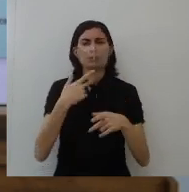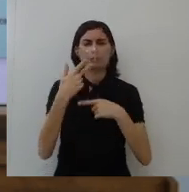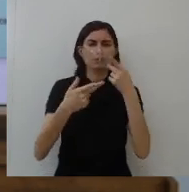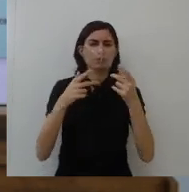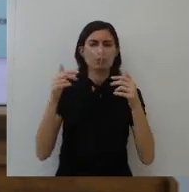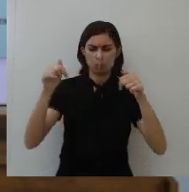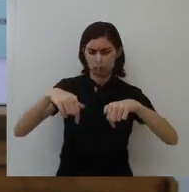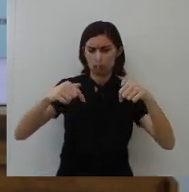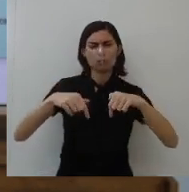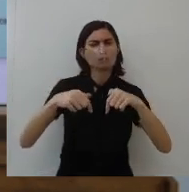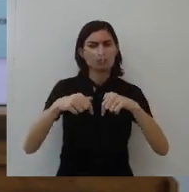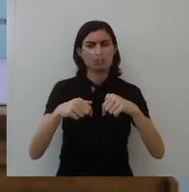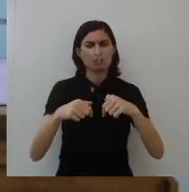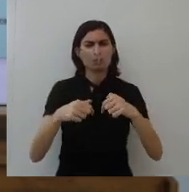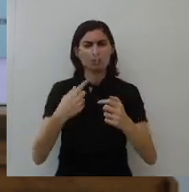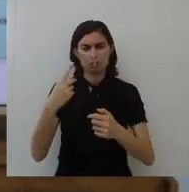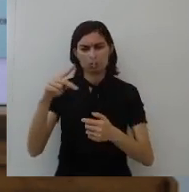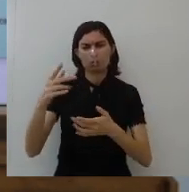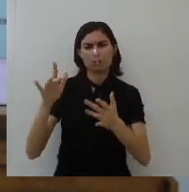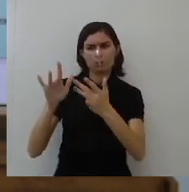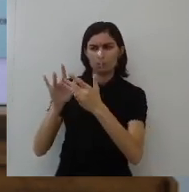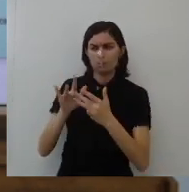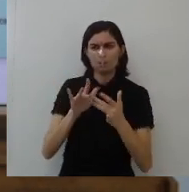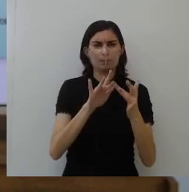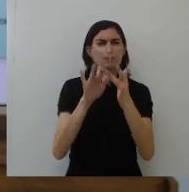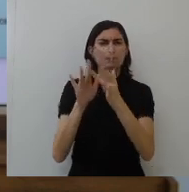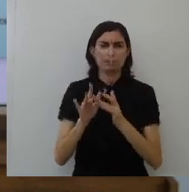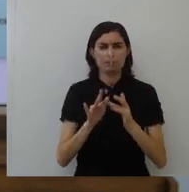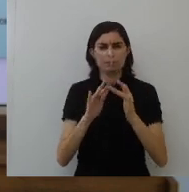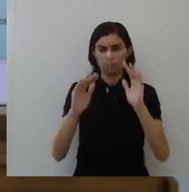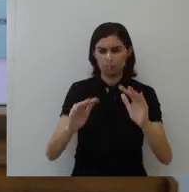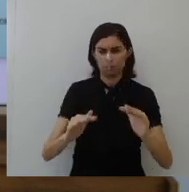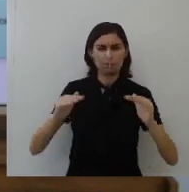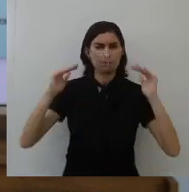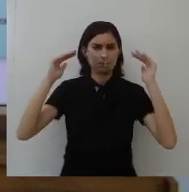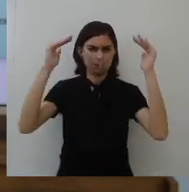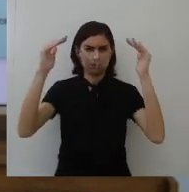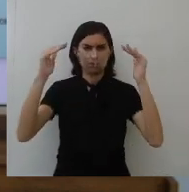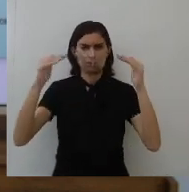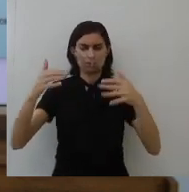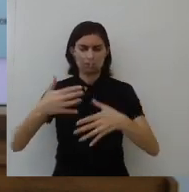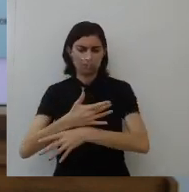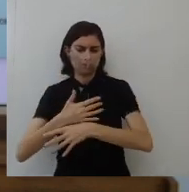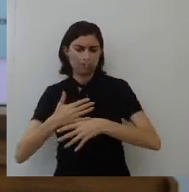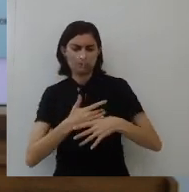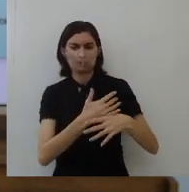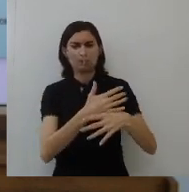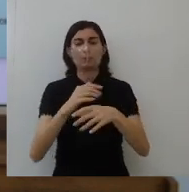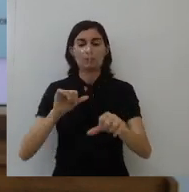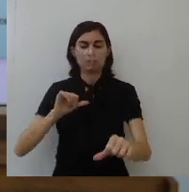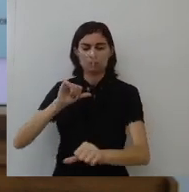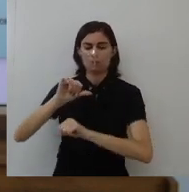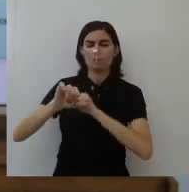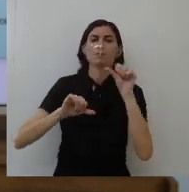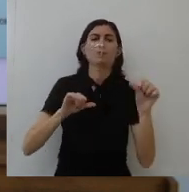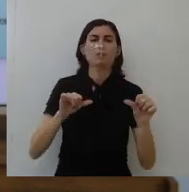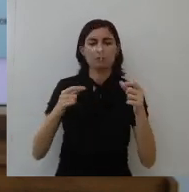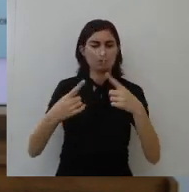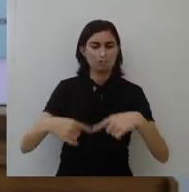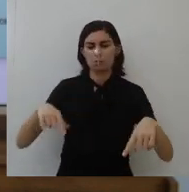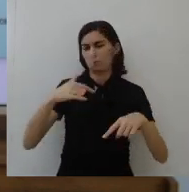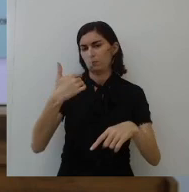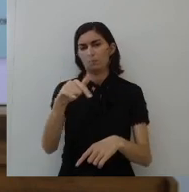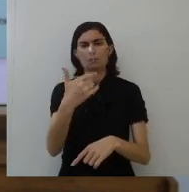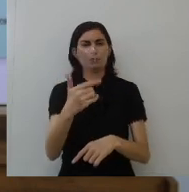Que atualmente essa conexão ou essa hierarquia urbana mudou. Nós não